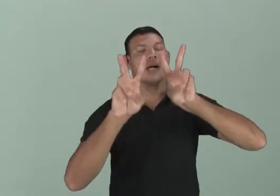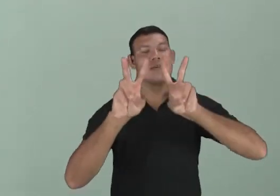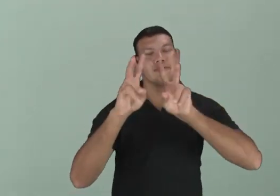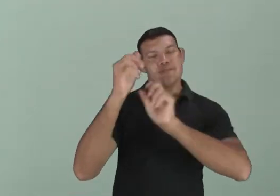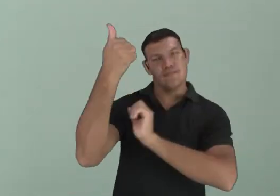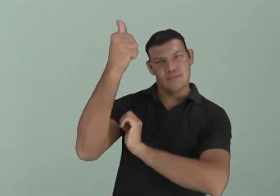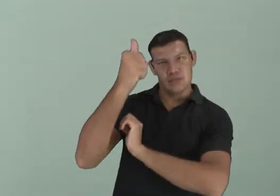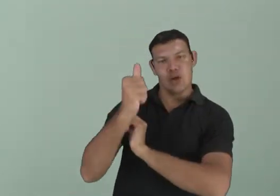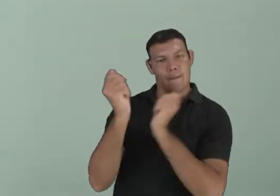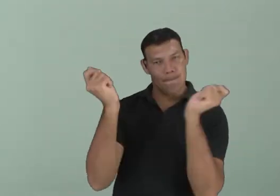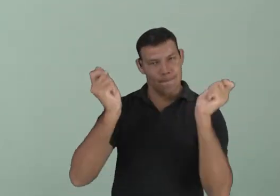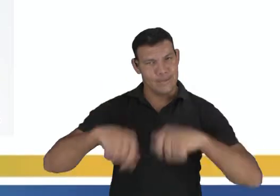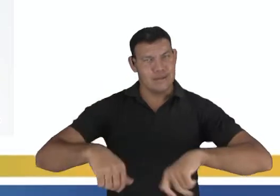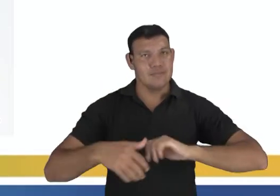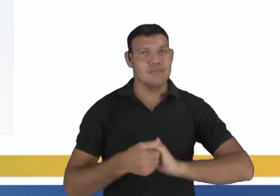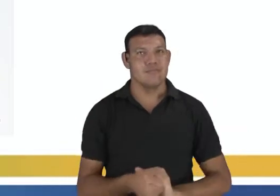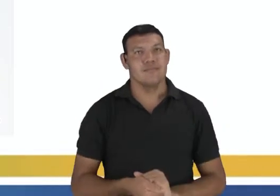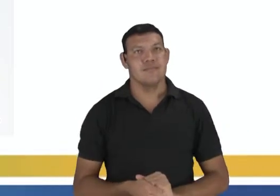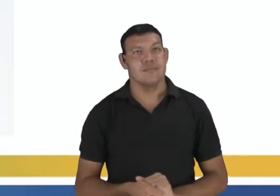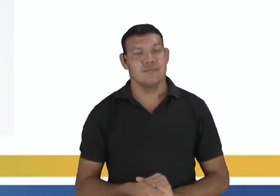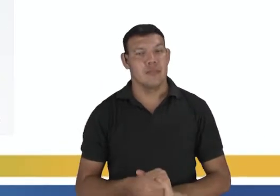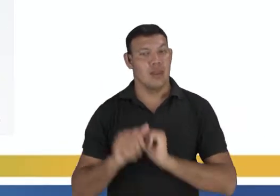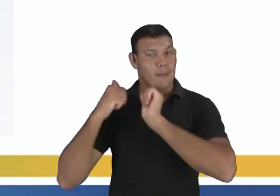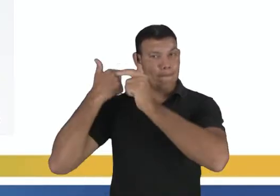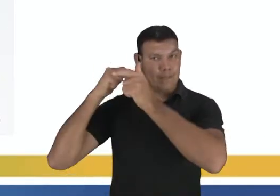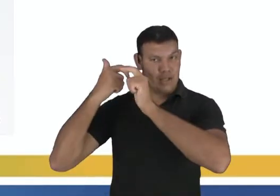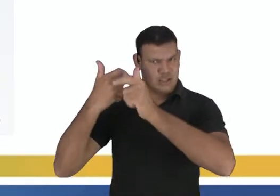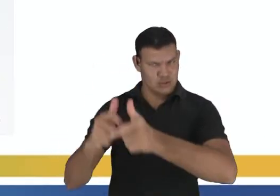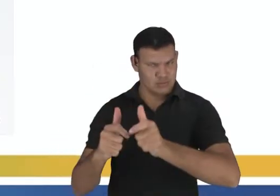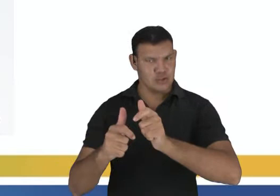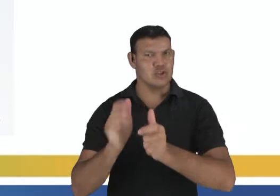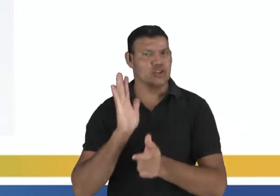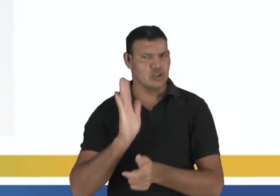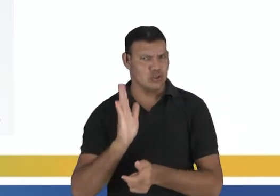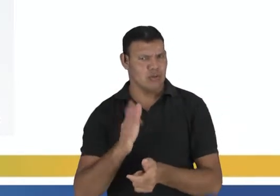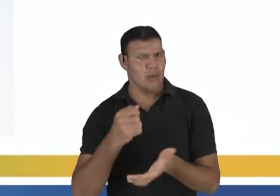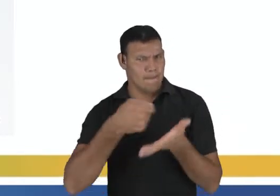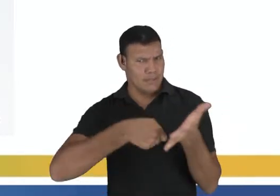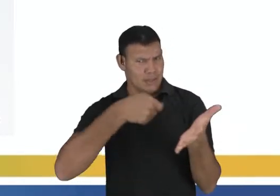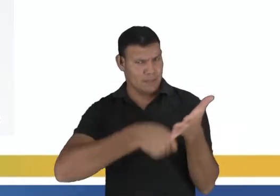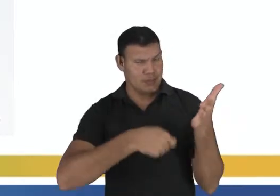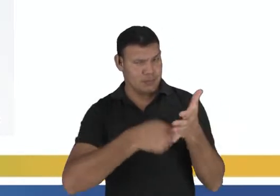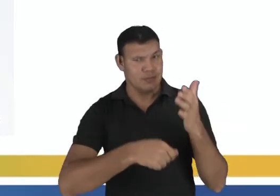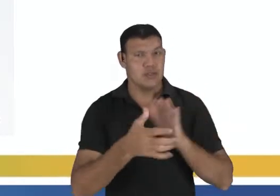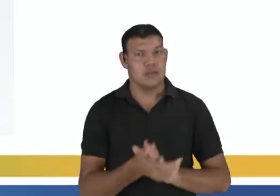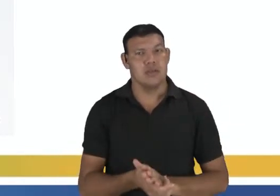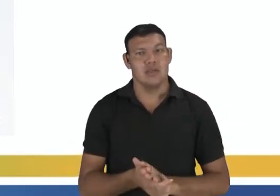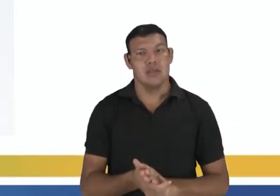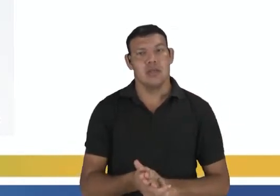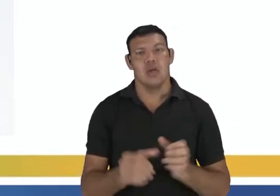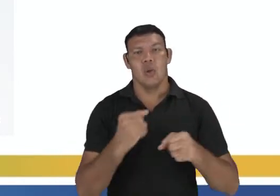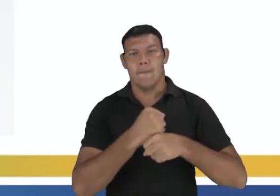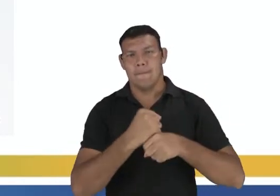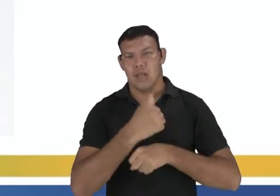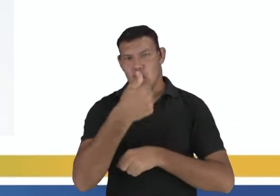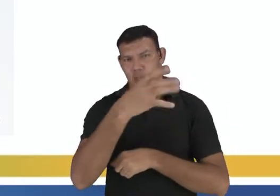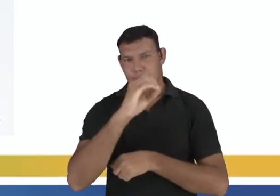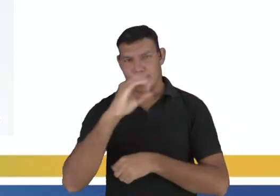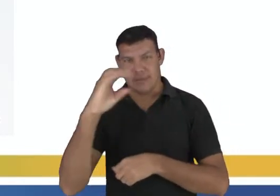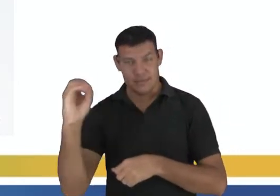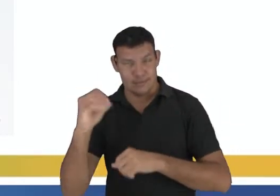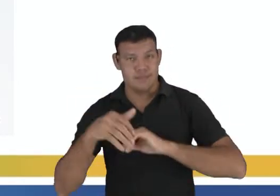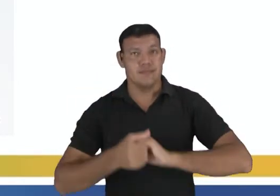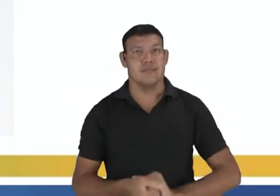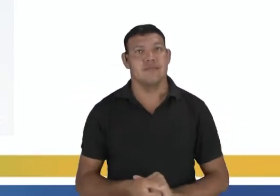essa análise. Então, qual a teoria que já vigorava e que ficou pendurada aí por mais de 1000 anos, era a teoria